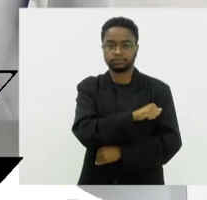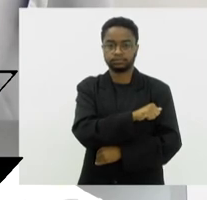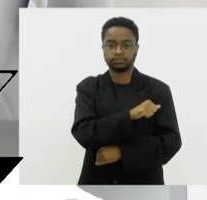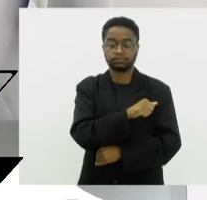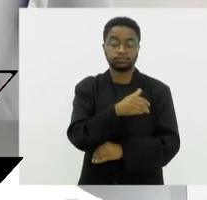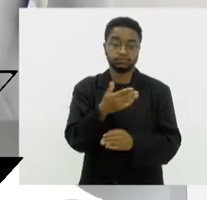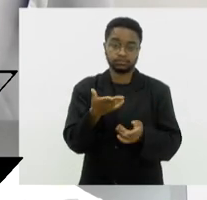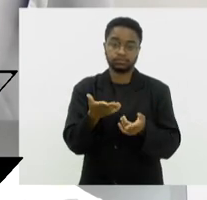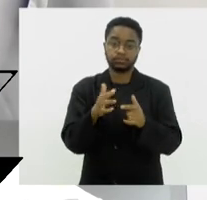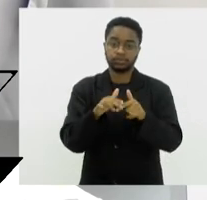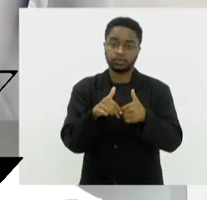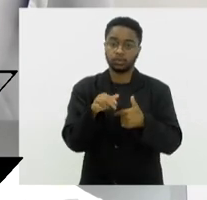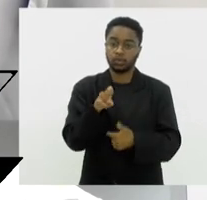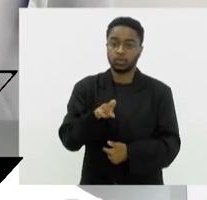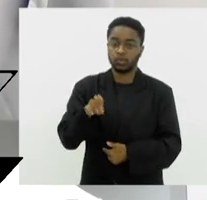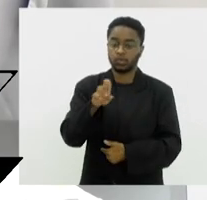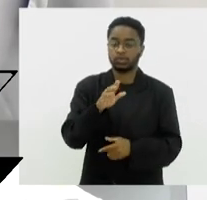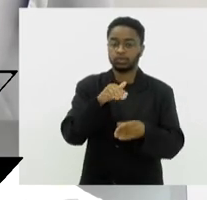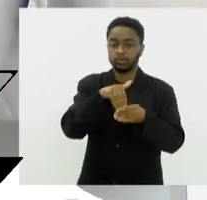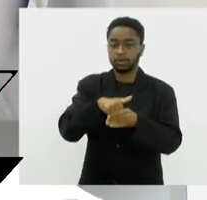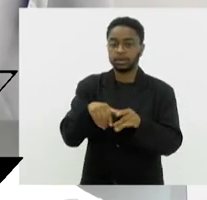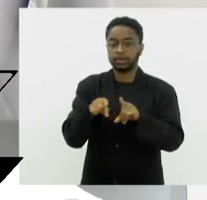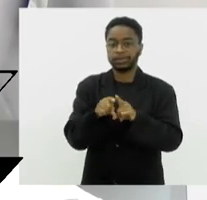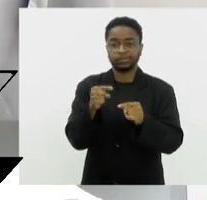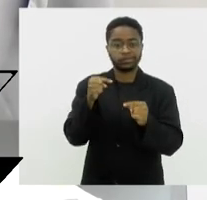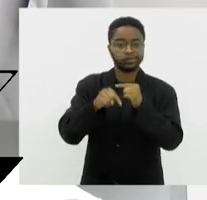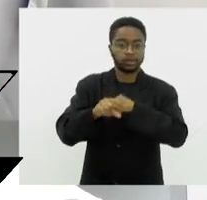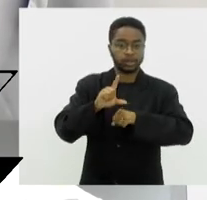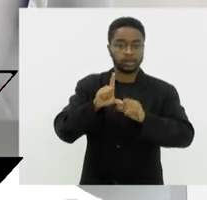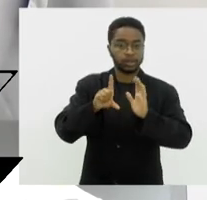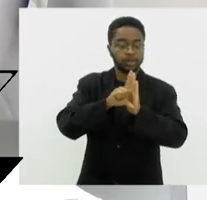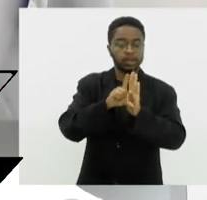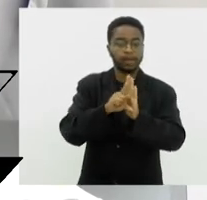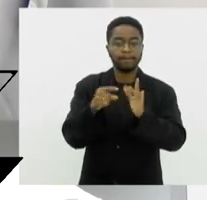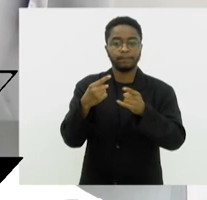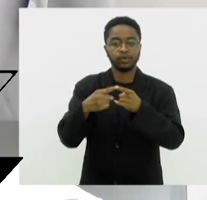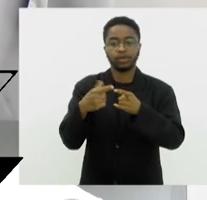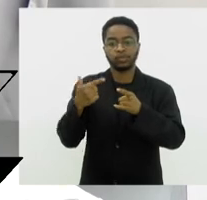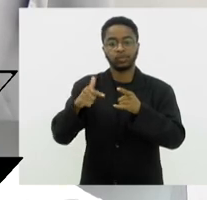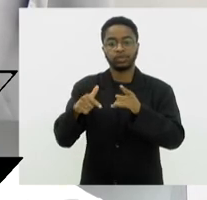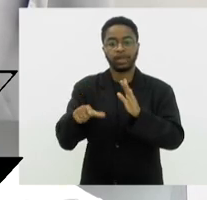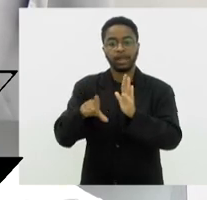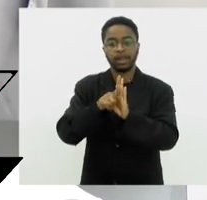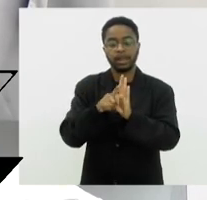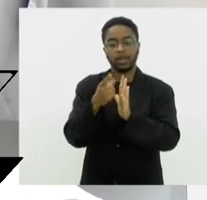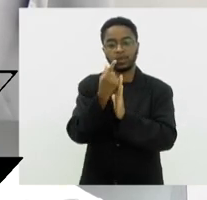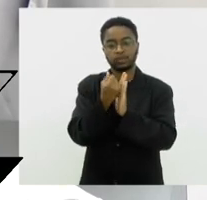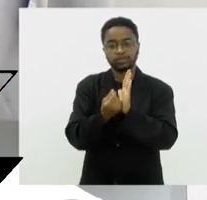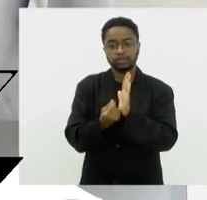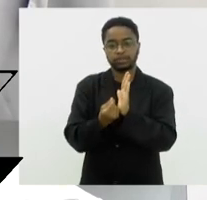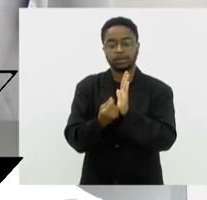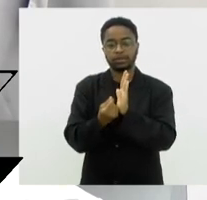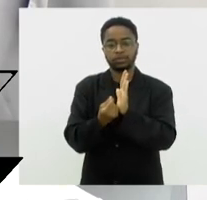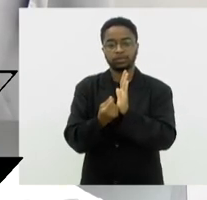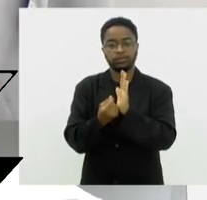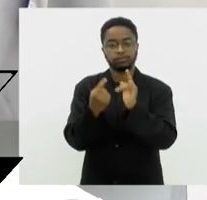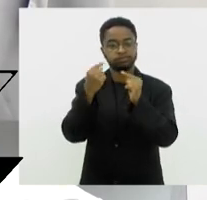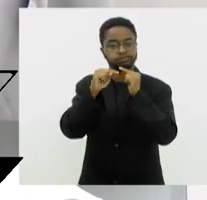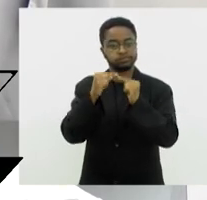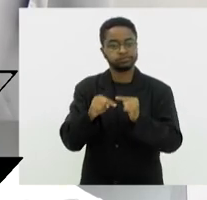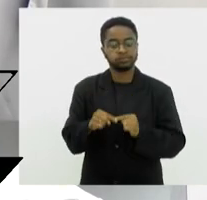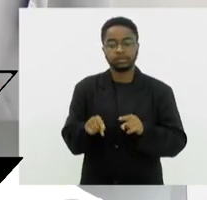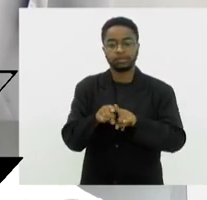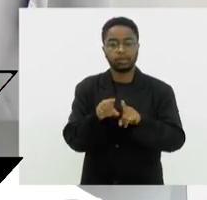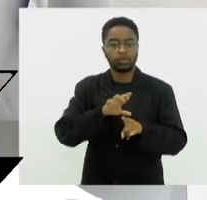utilização eleitoreira e, eventualmente, até ilegal, por conta de não haver previsão na lei orçamentária, por conta de não ser competência